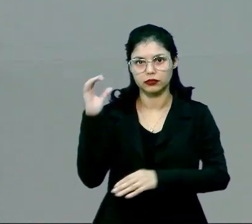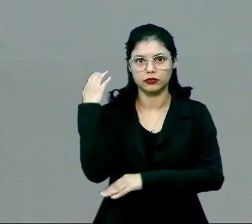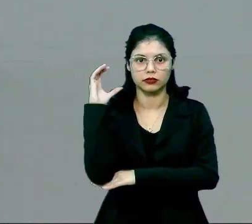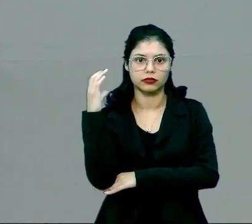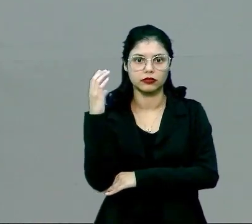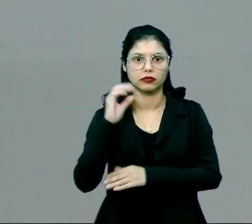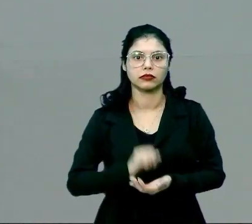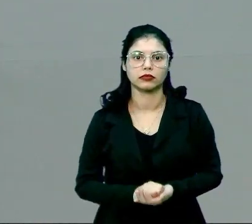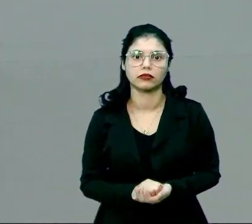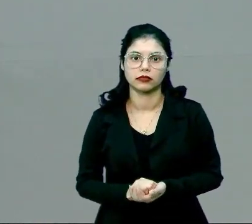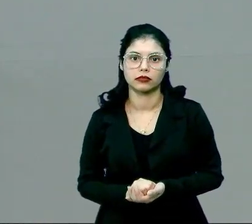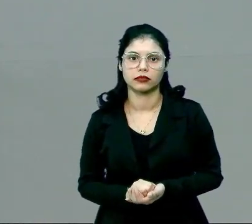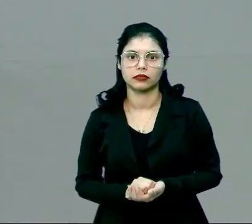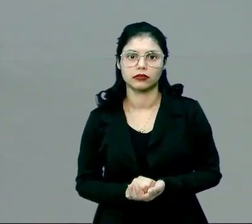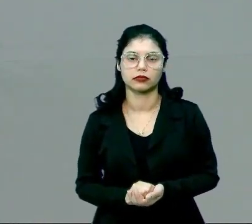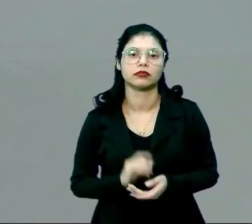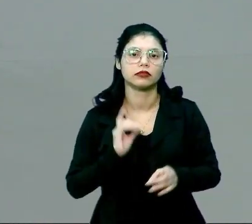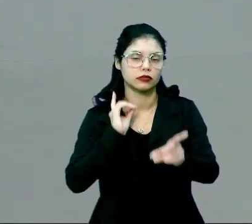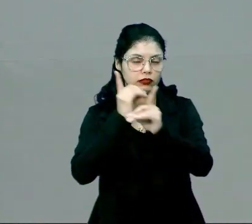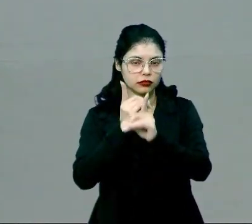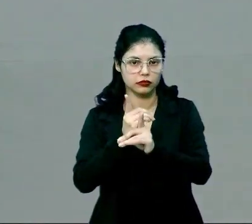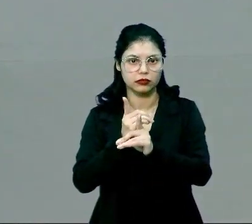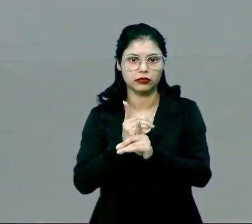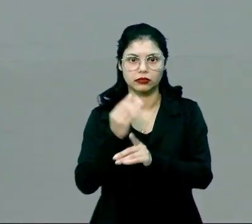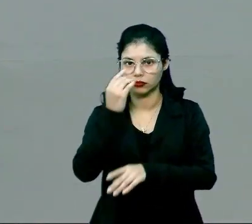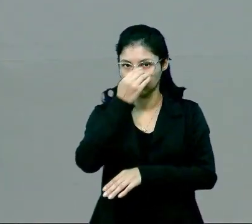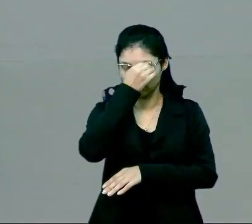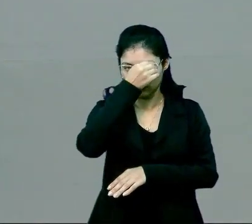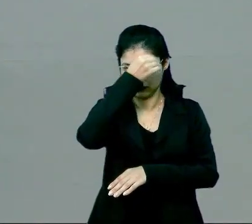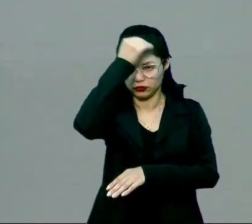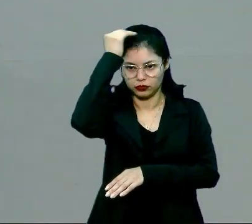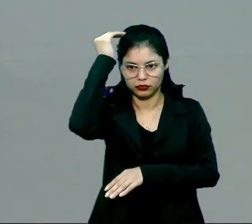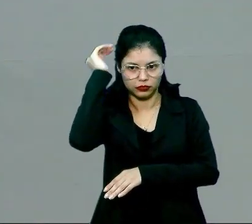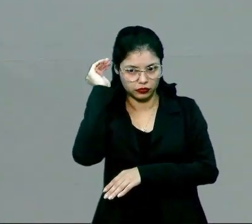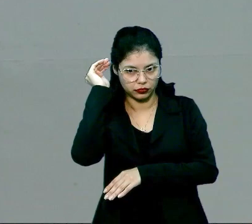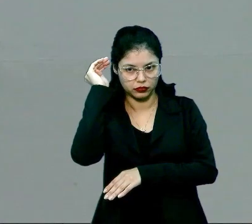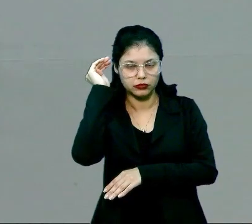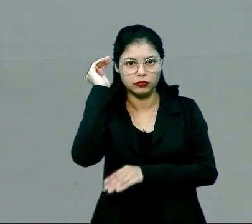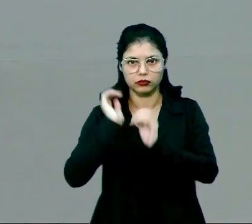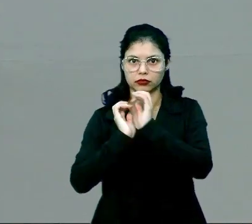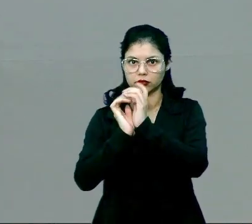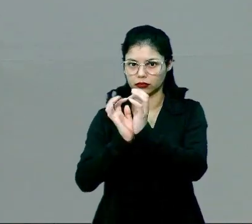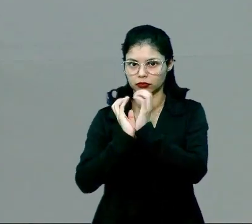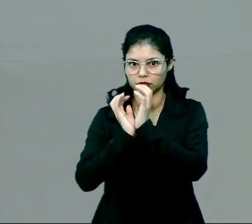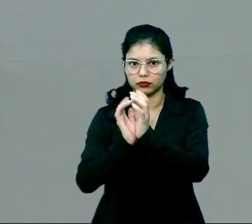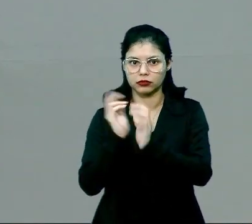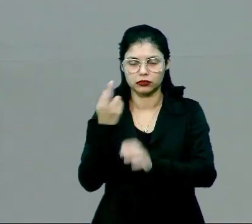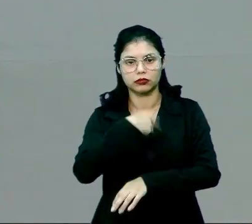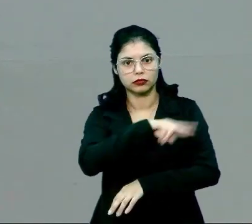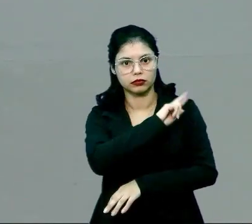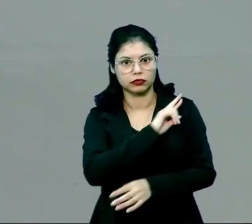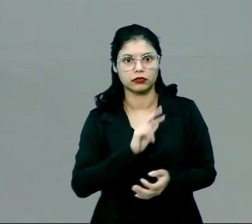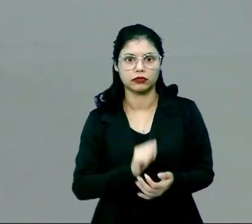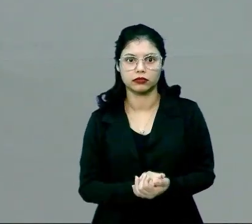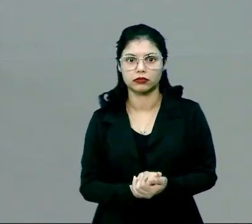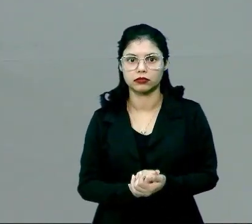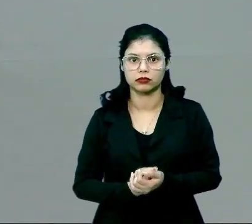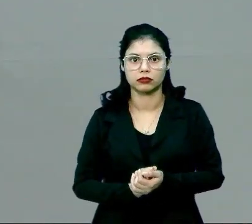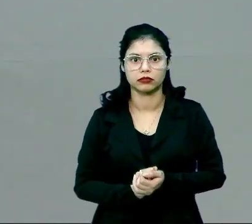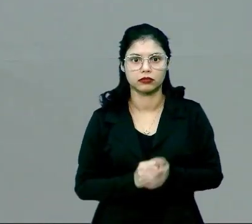esses casos, que descobriram que essa parte da frente frontal, ele é responsável pelo